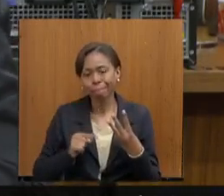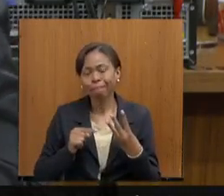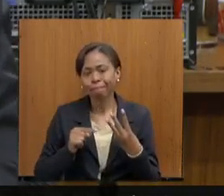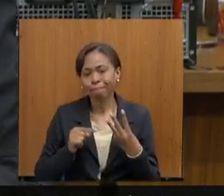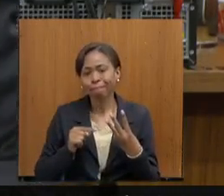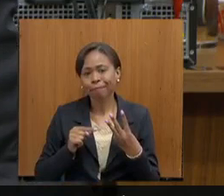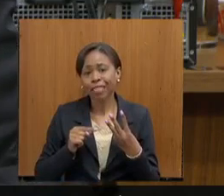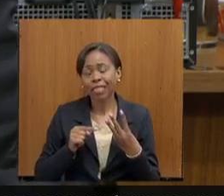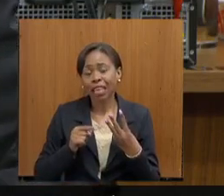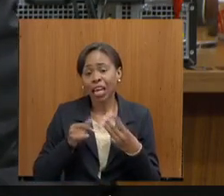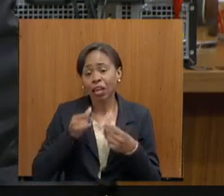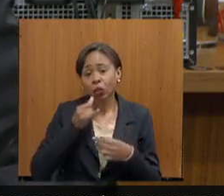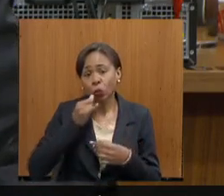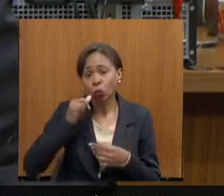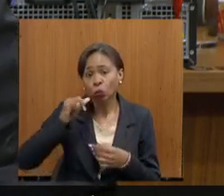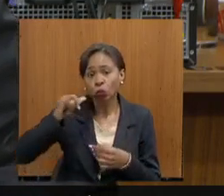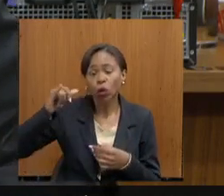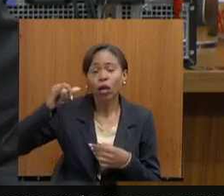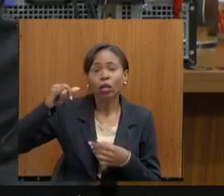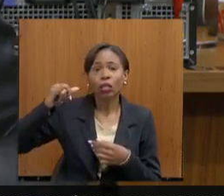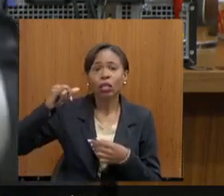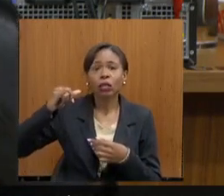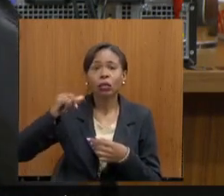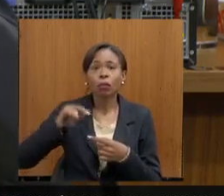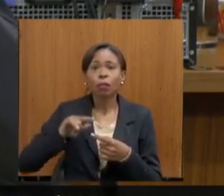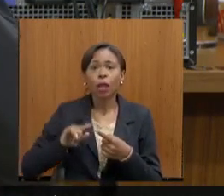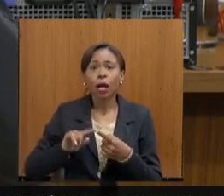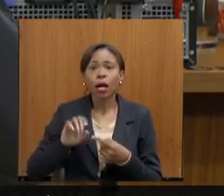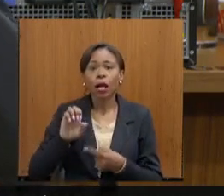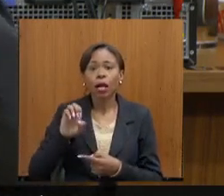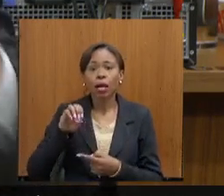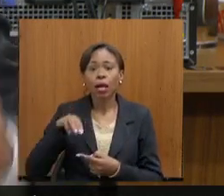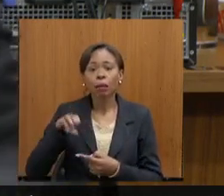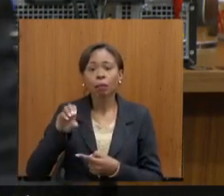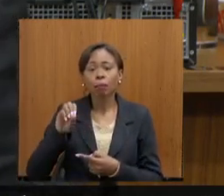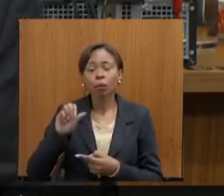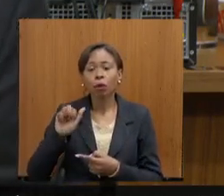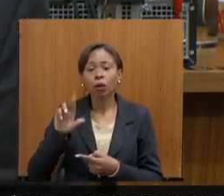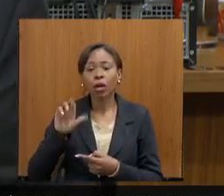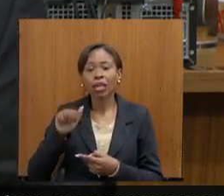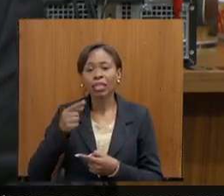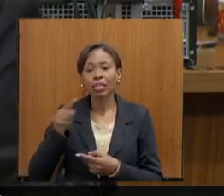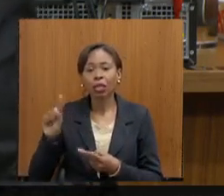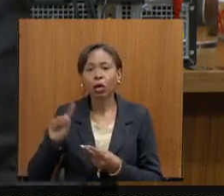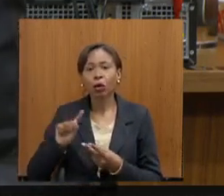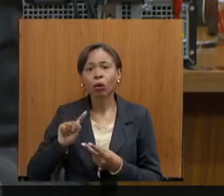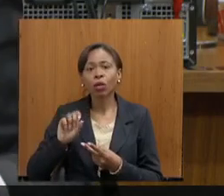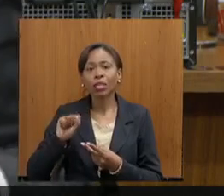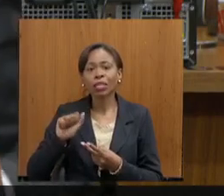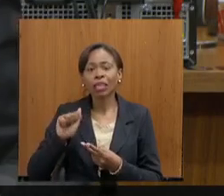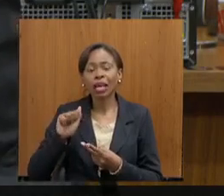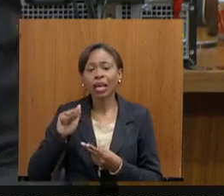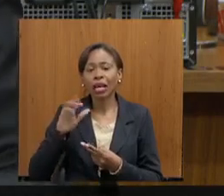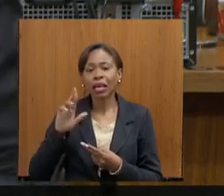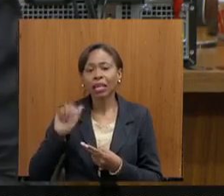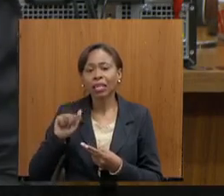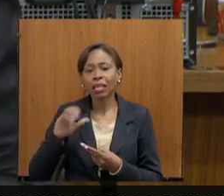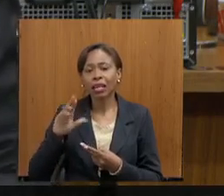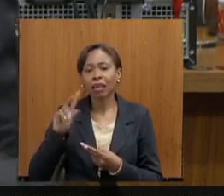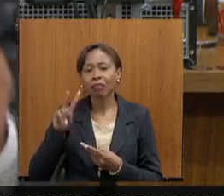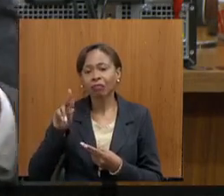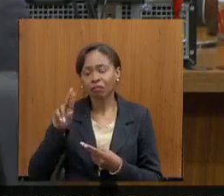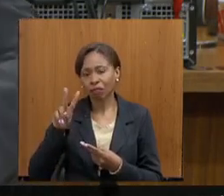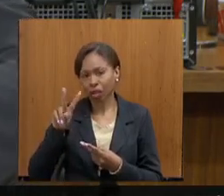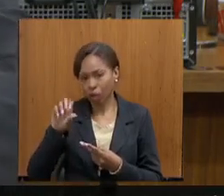importantes geradoras que embarcação Sá Carvalho e Nova Ponte né para que a gente possa manter